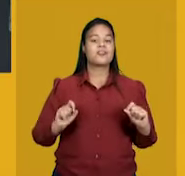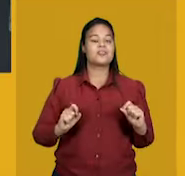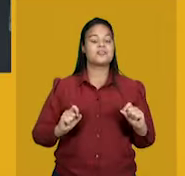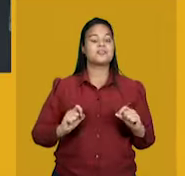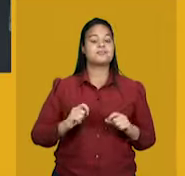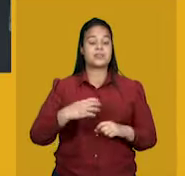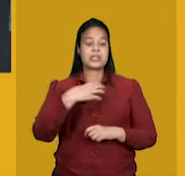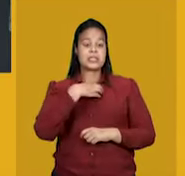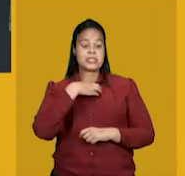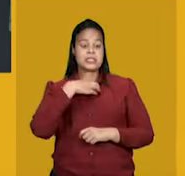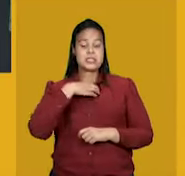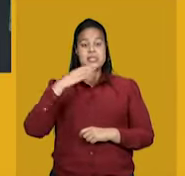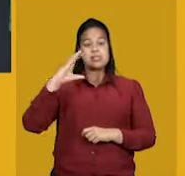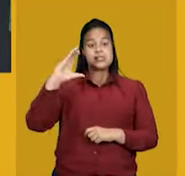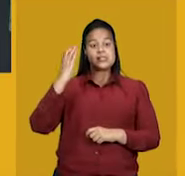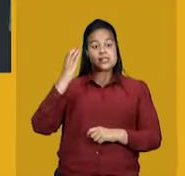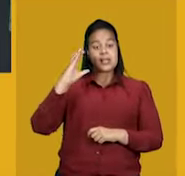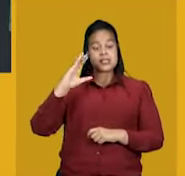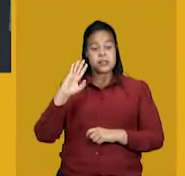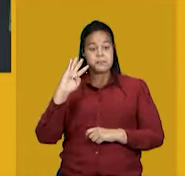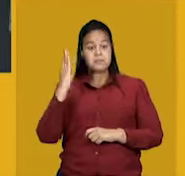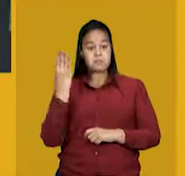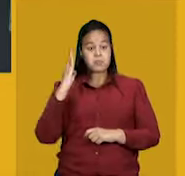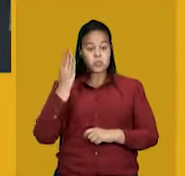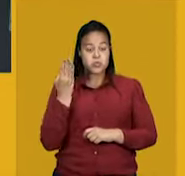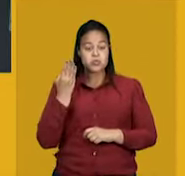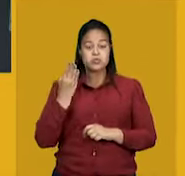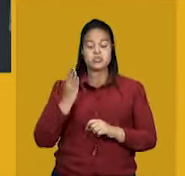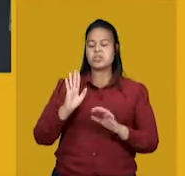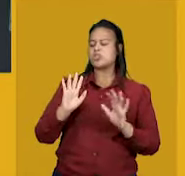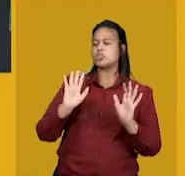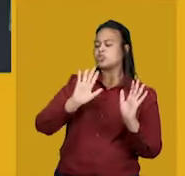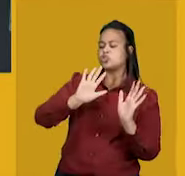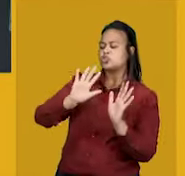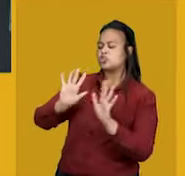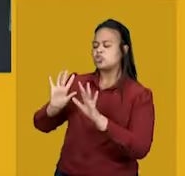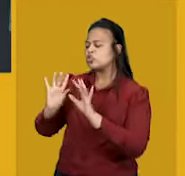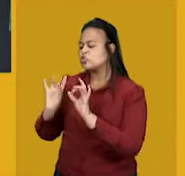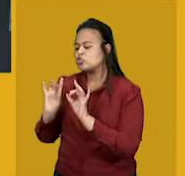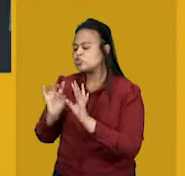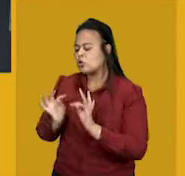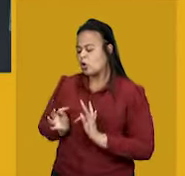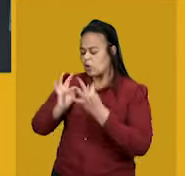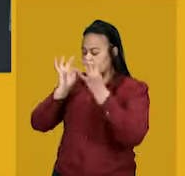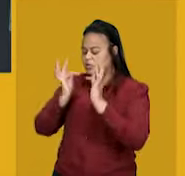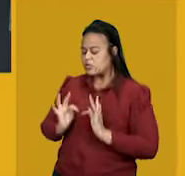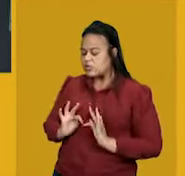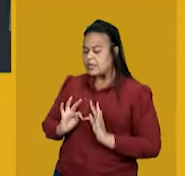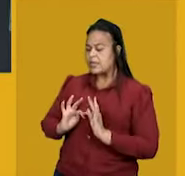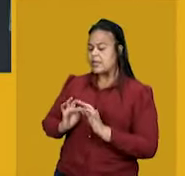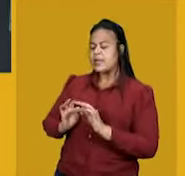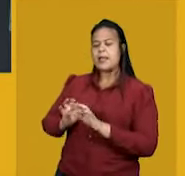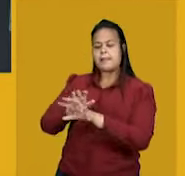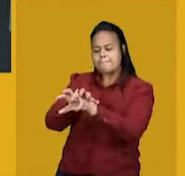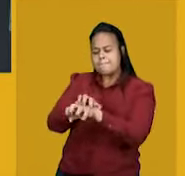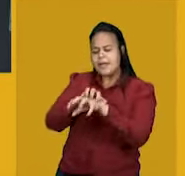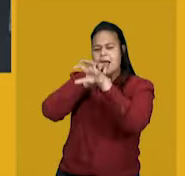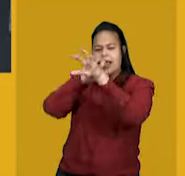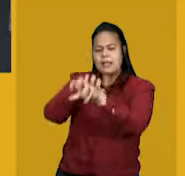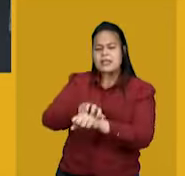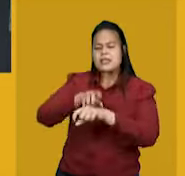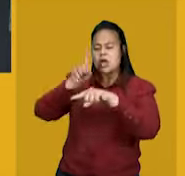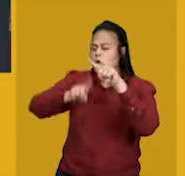ciência que trabalha não só na máquina, não só naquilo que